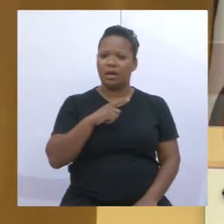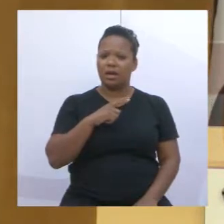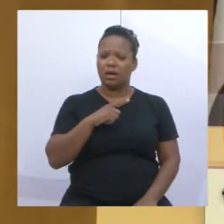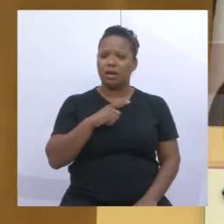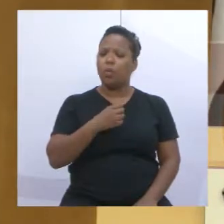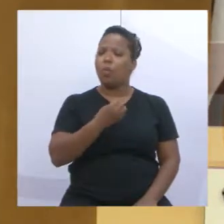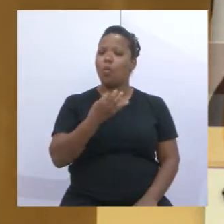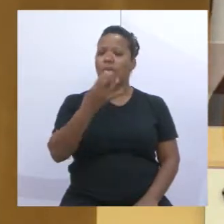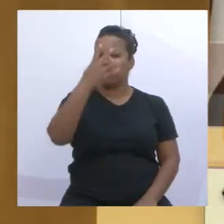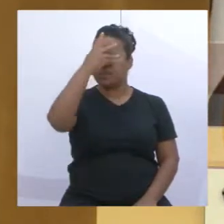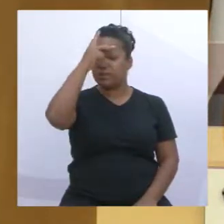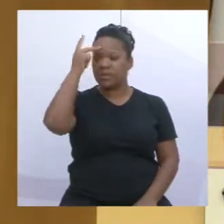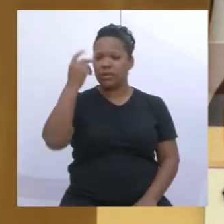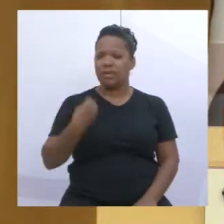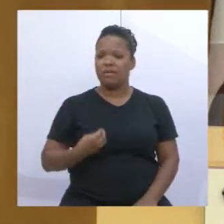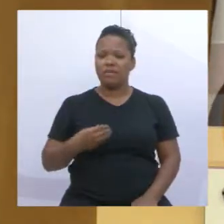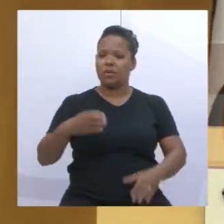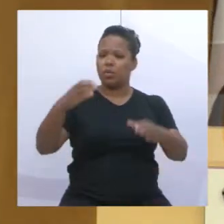determinado bairro.